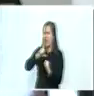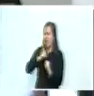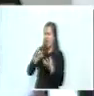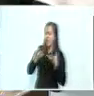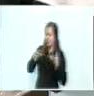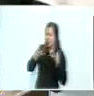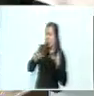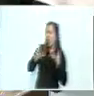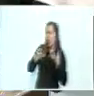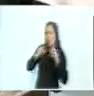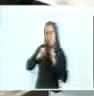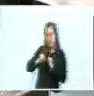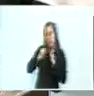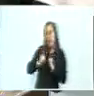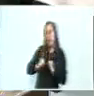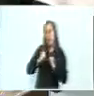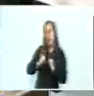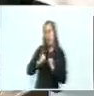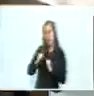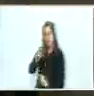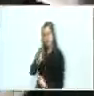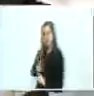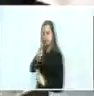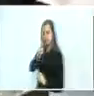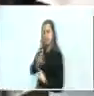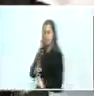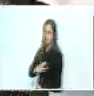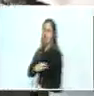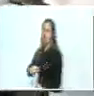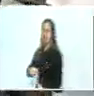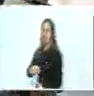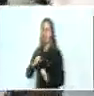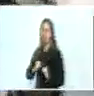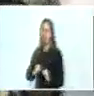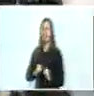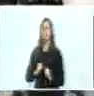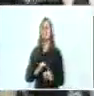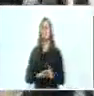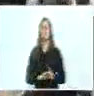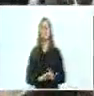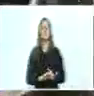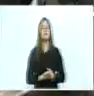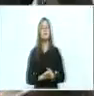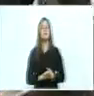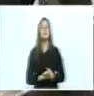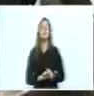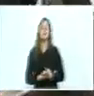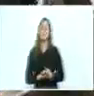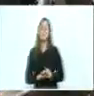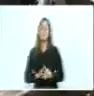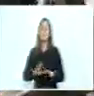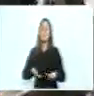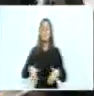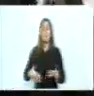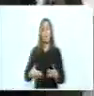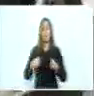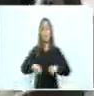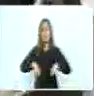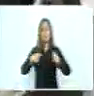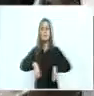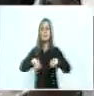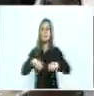que quer, e deve participar dos cuidados efetivos dos filhos. e tal deve ser assegurado pelo